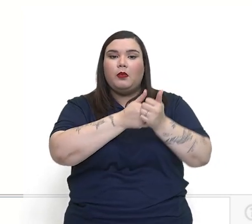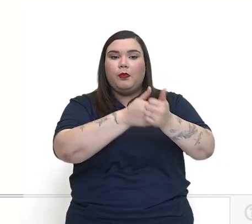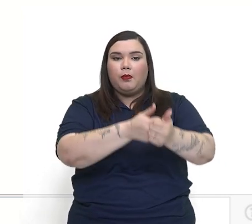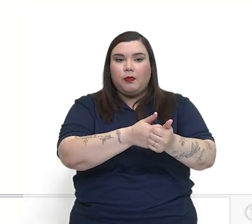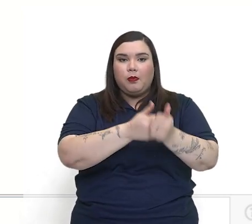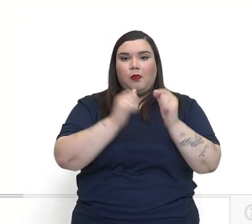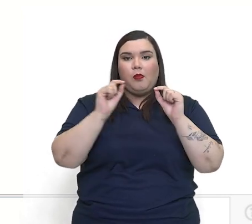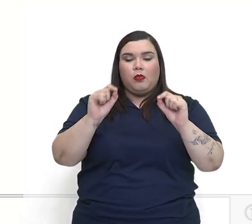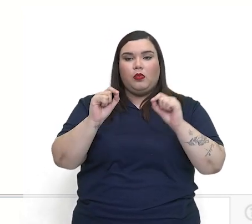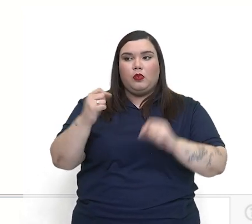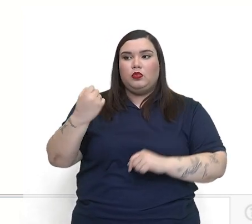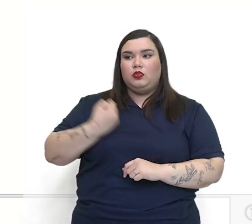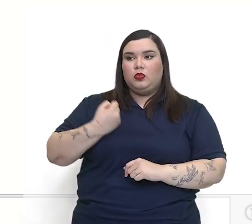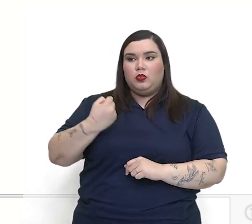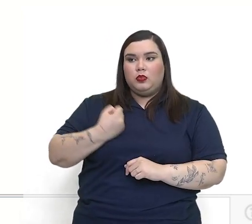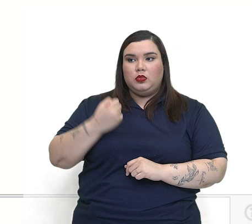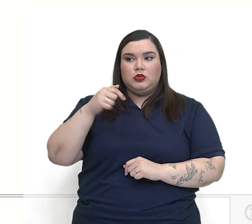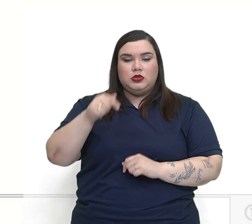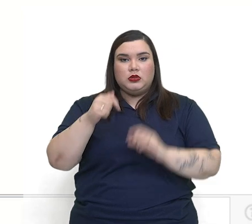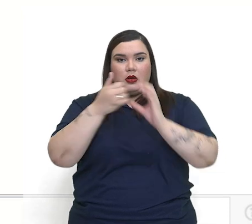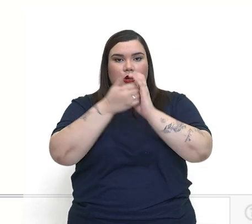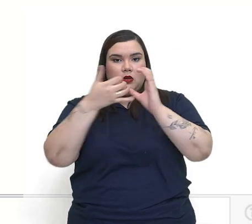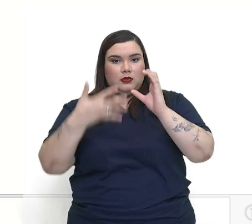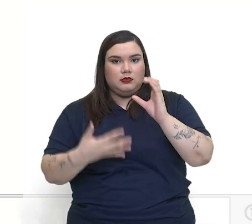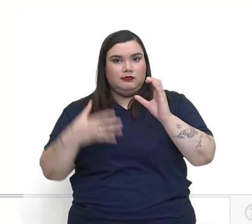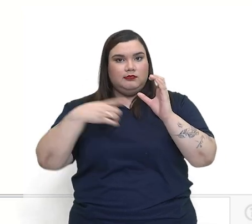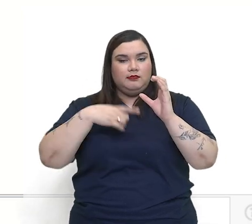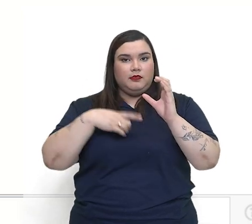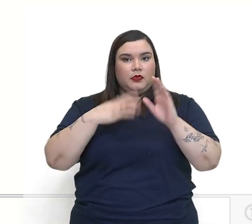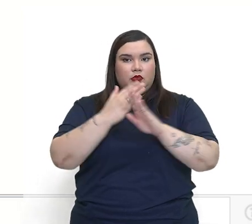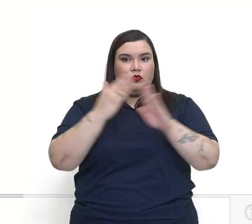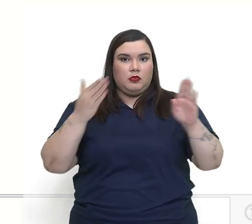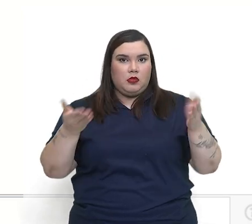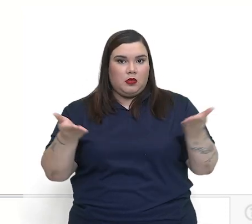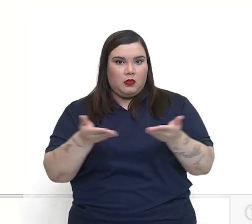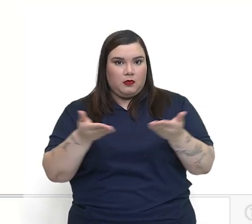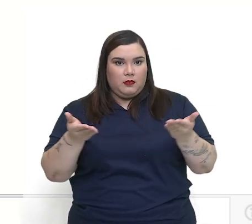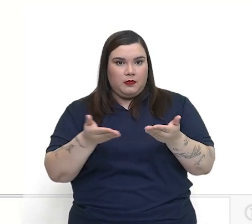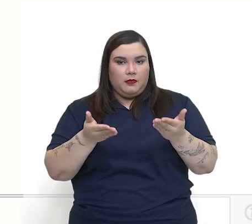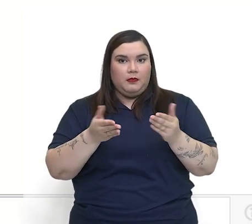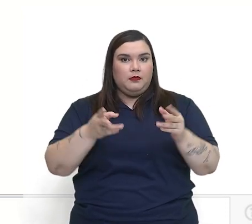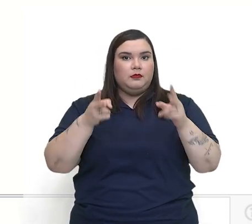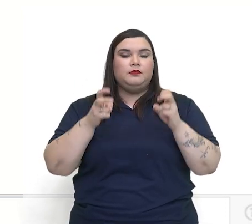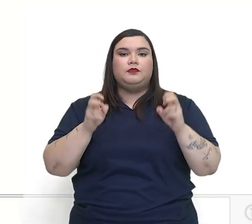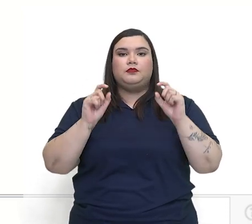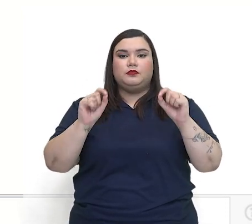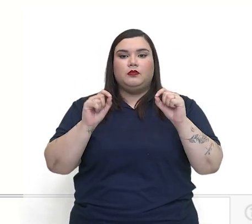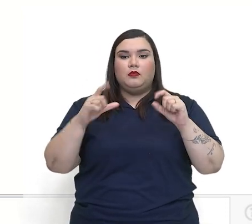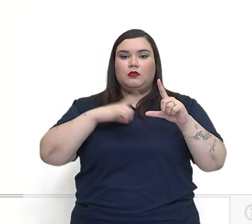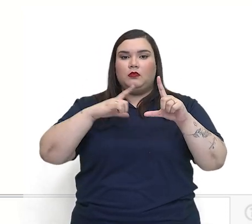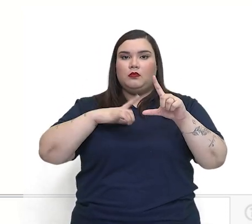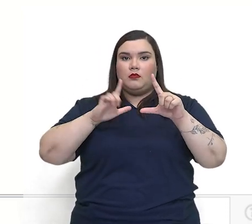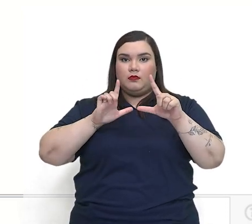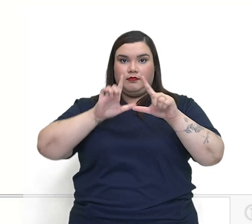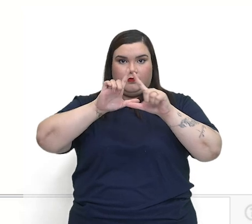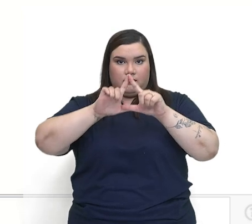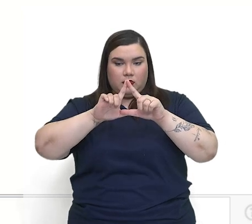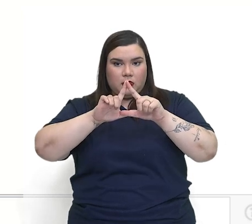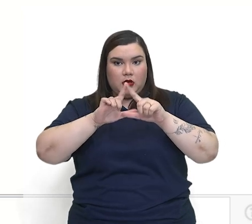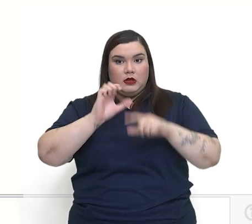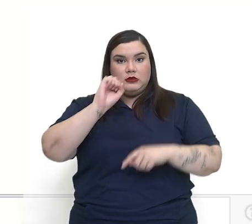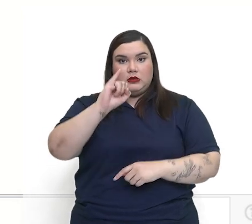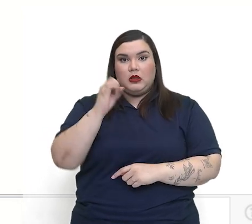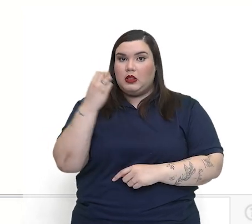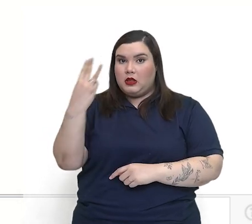aqui o número, né, desses elementos que estamos definindo agora, que é a diagonal. Então, observem aqui, nós temos o triângulo. Quando o N é